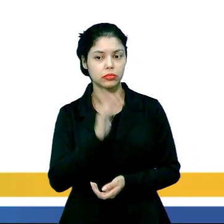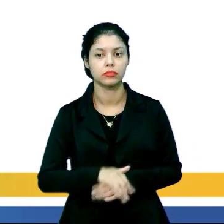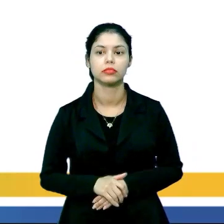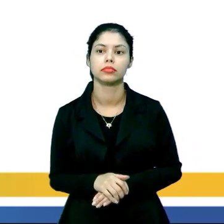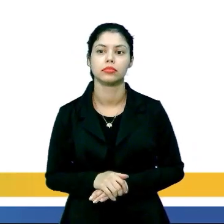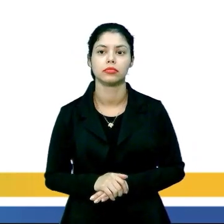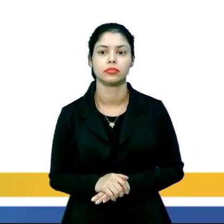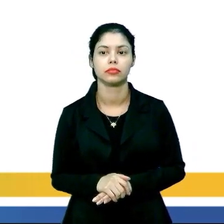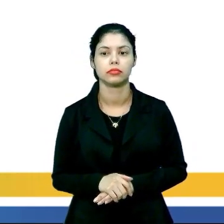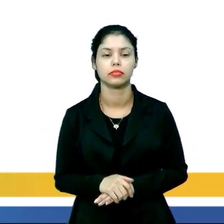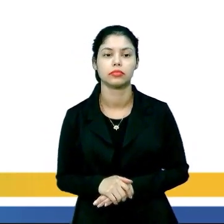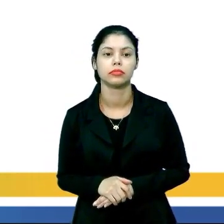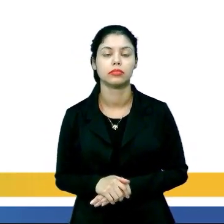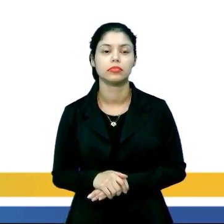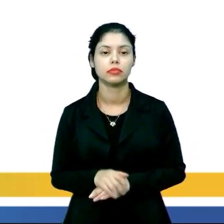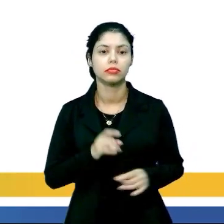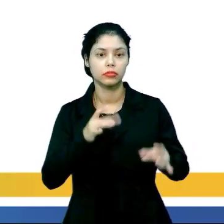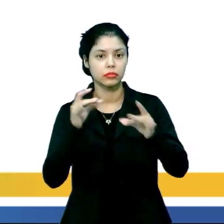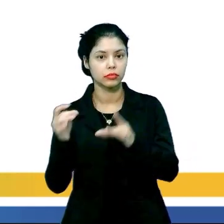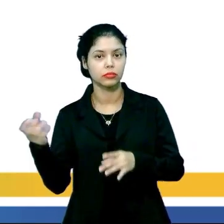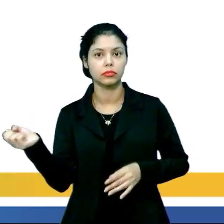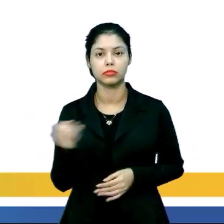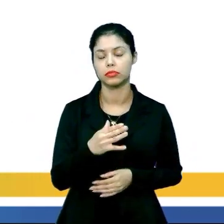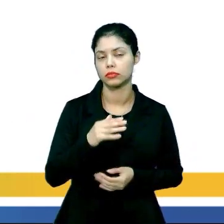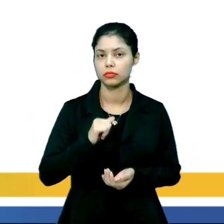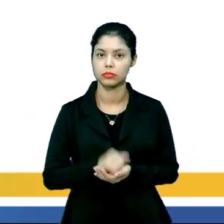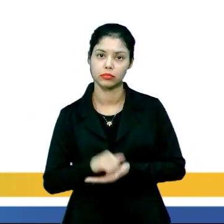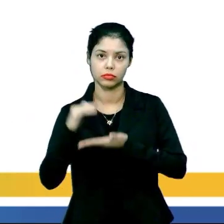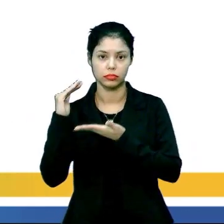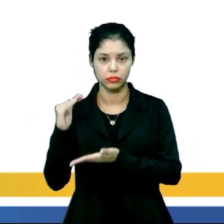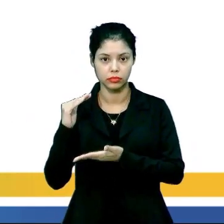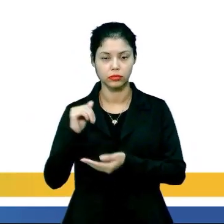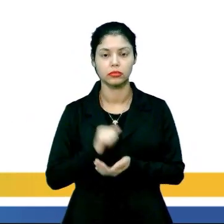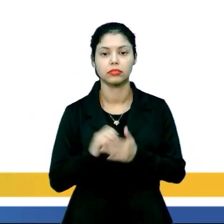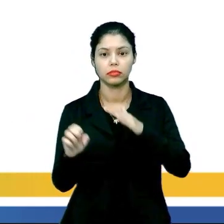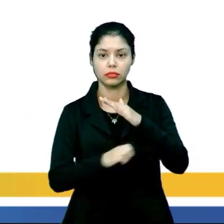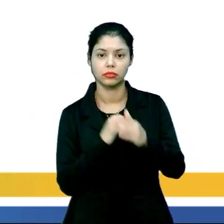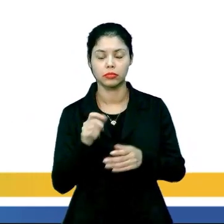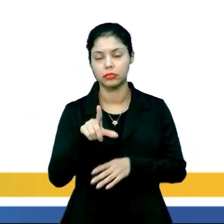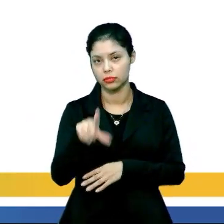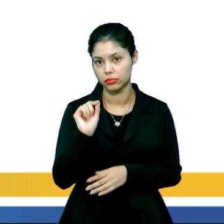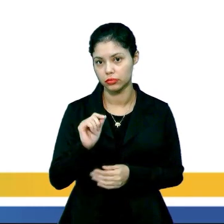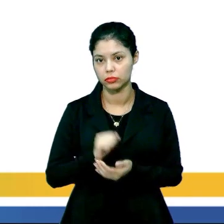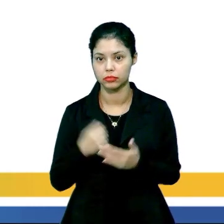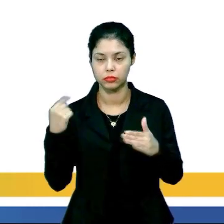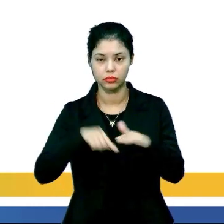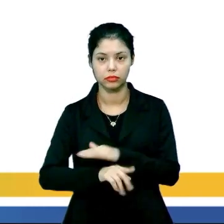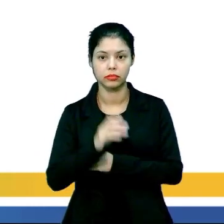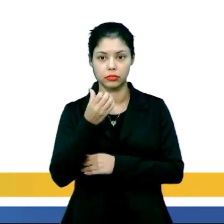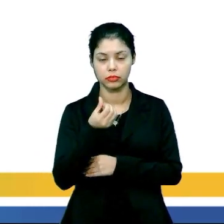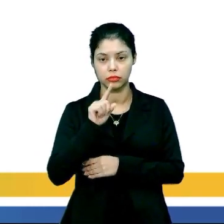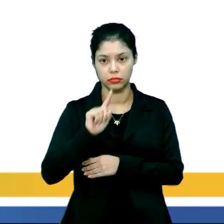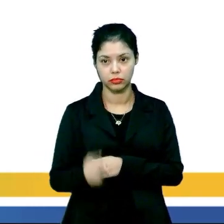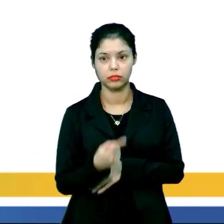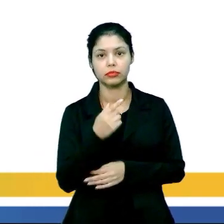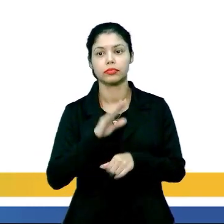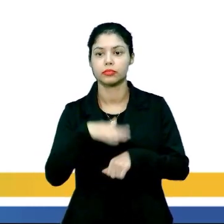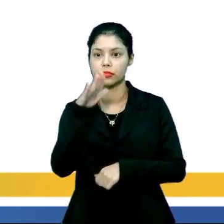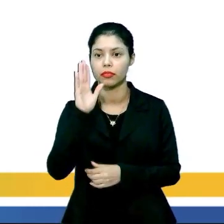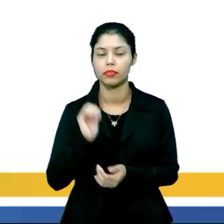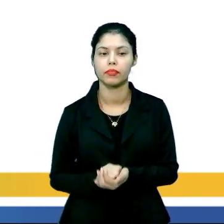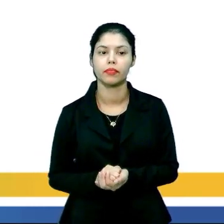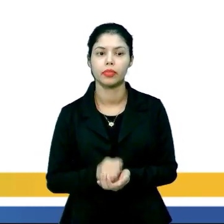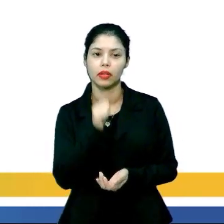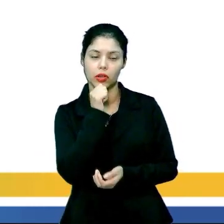de gemas e moedas de ouro. Para estimular as vendas desse novo pacote, a empresa decidiu inserir nele 6.000 gemas a